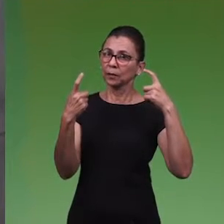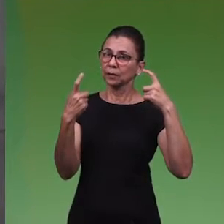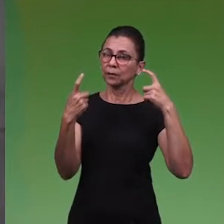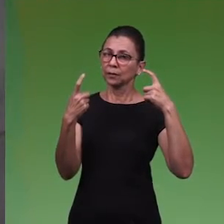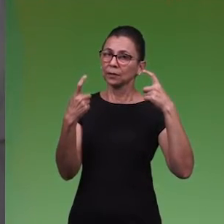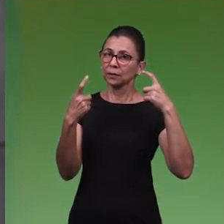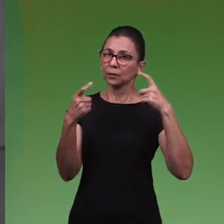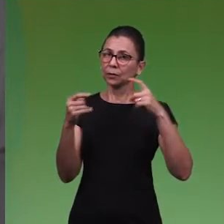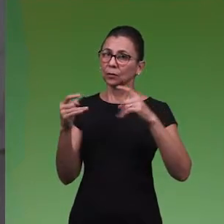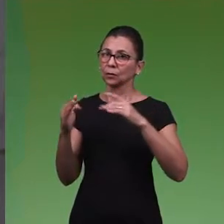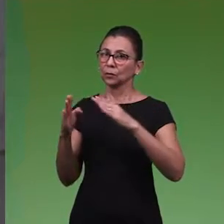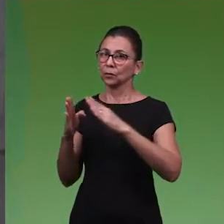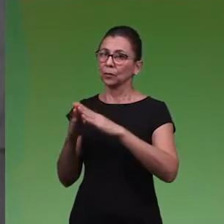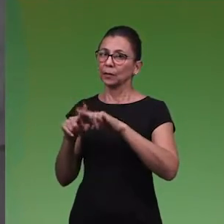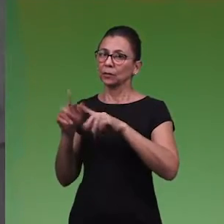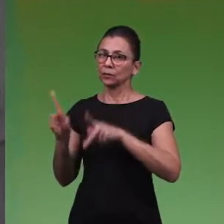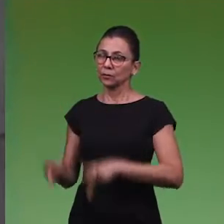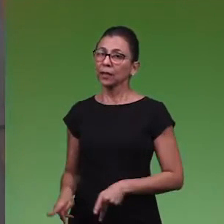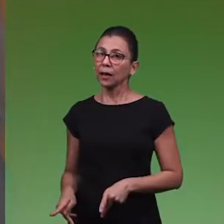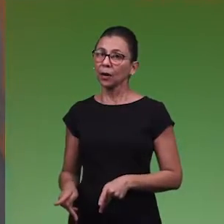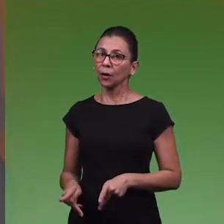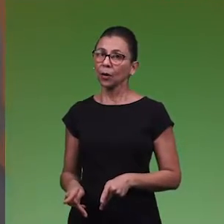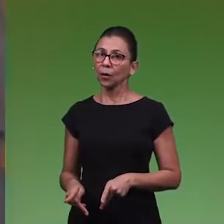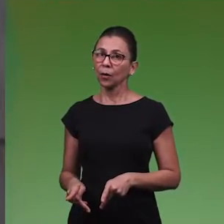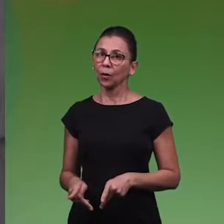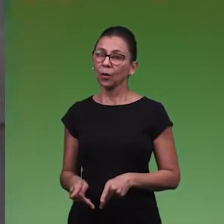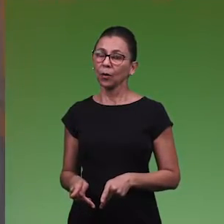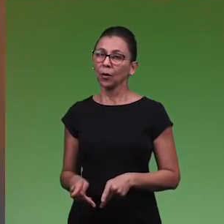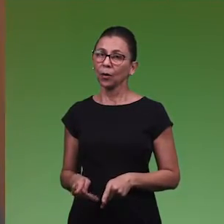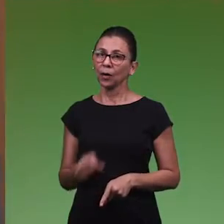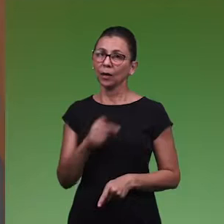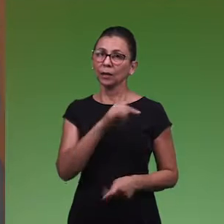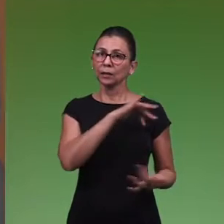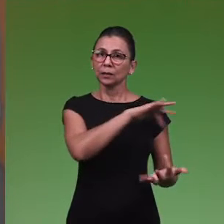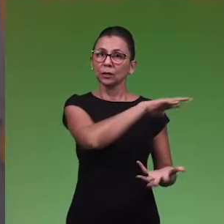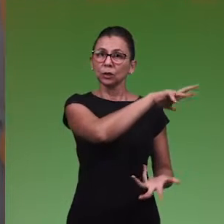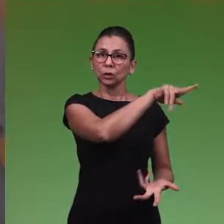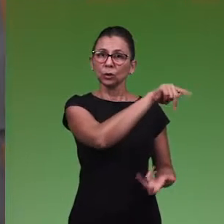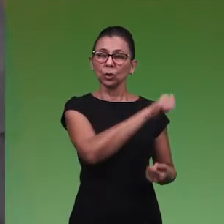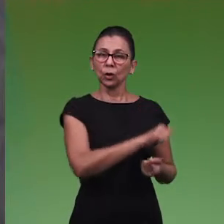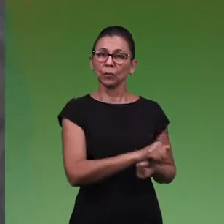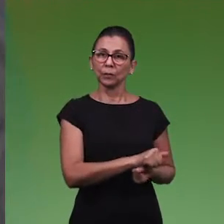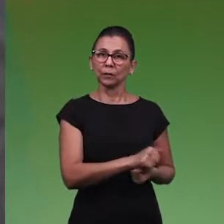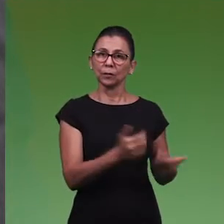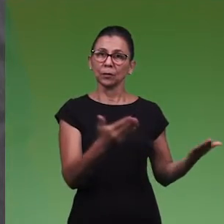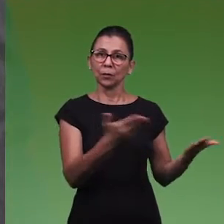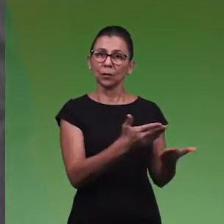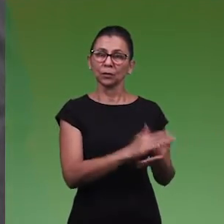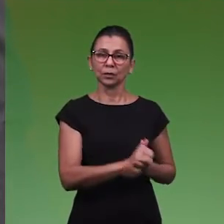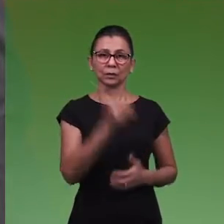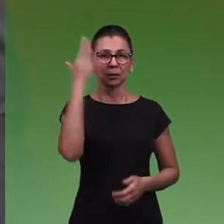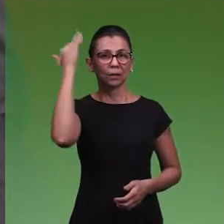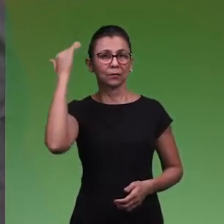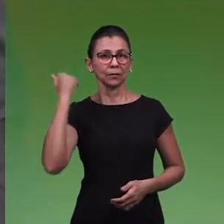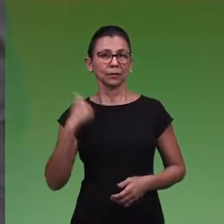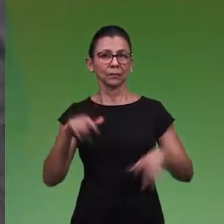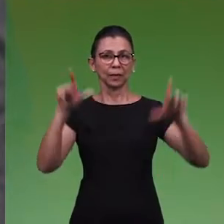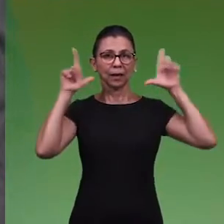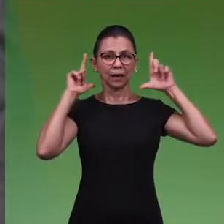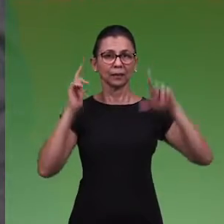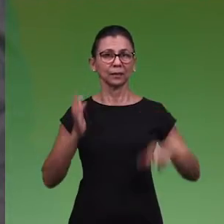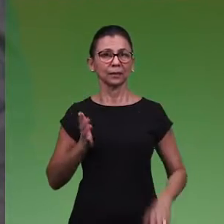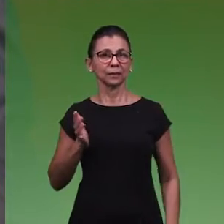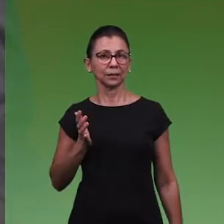Os reis da terra, eles buscam fama, riqueza, nome. Então, Saul, quando se